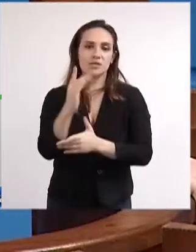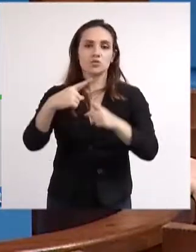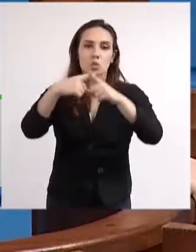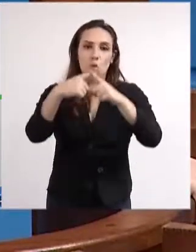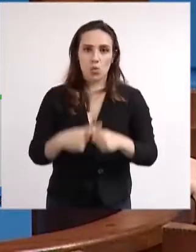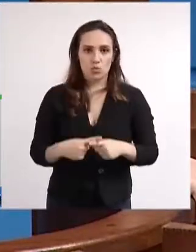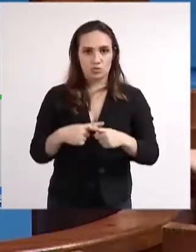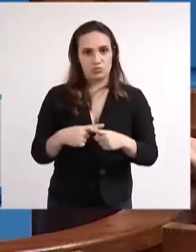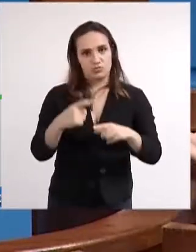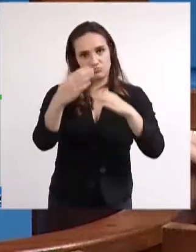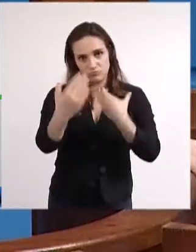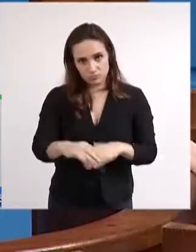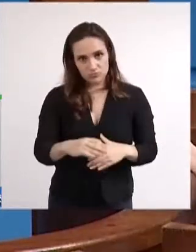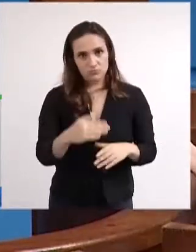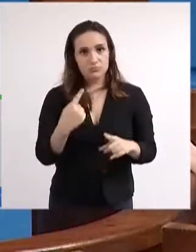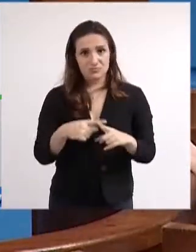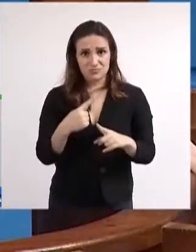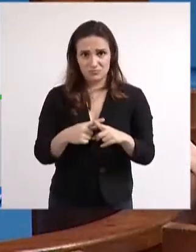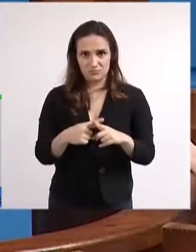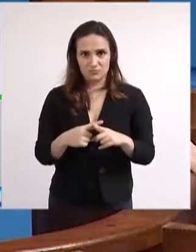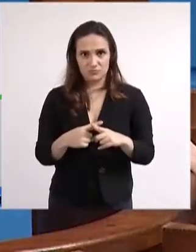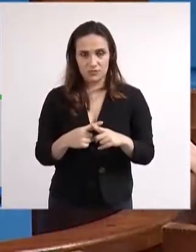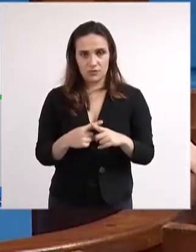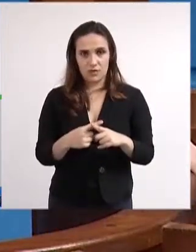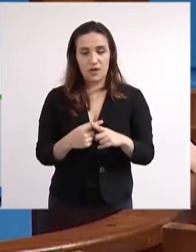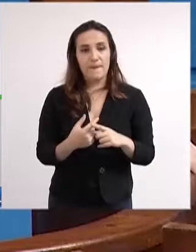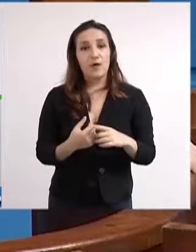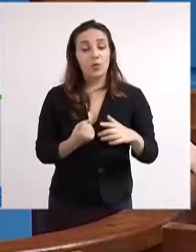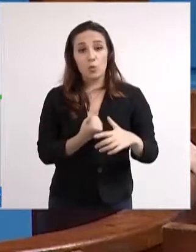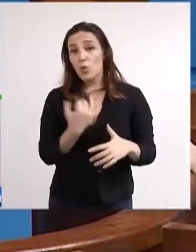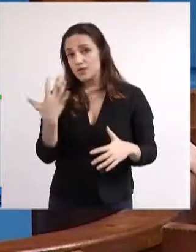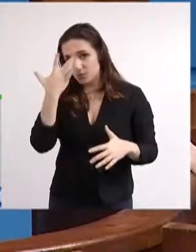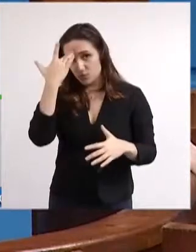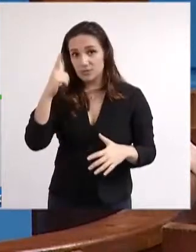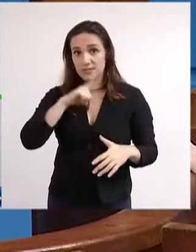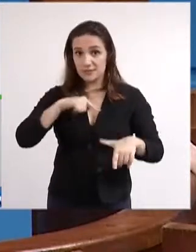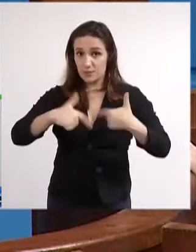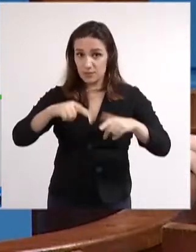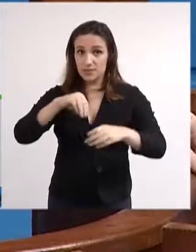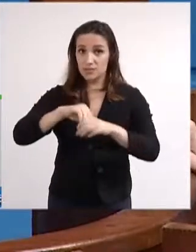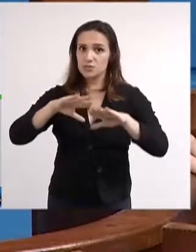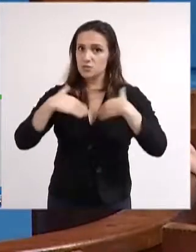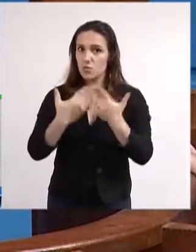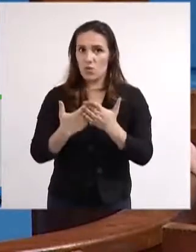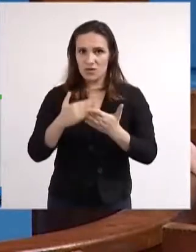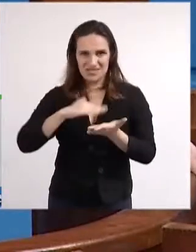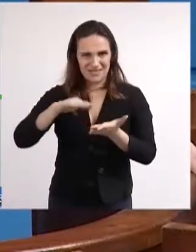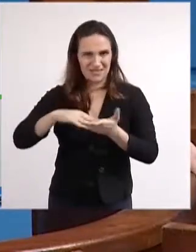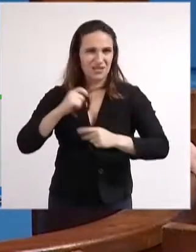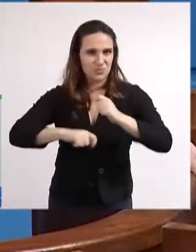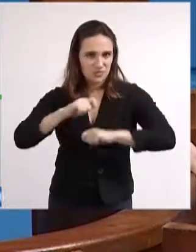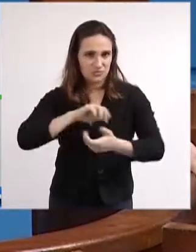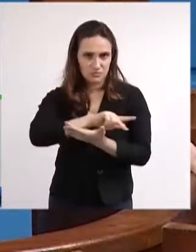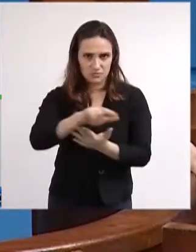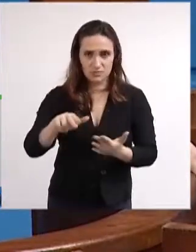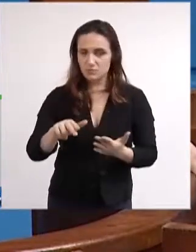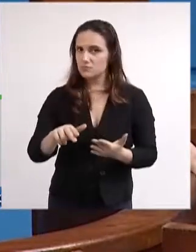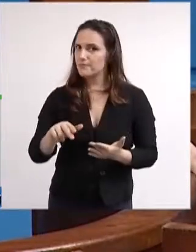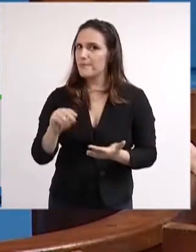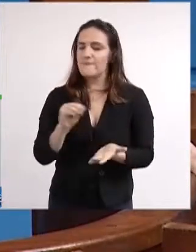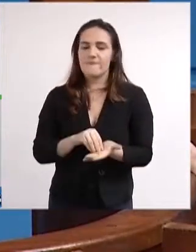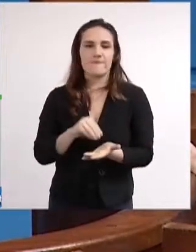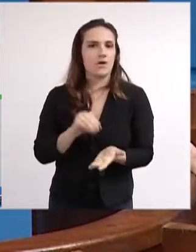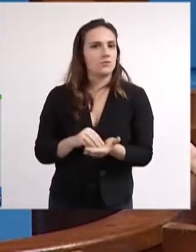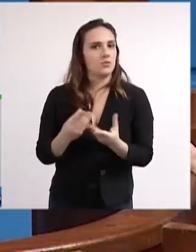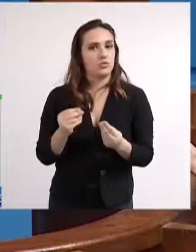o quadro de administrativos nas escolas está muito defasado. O segundo ponto é